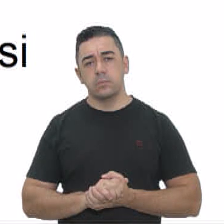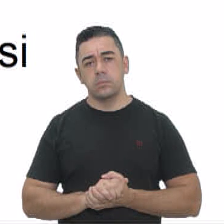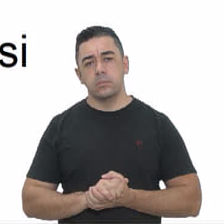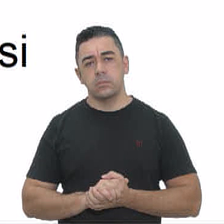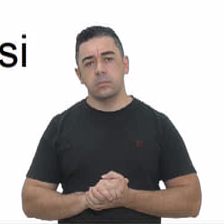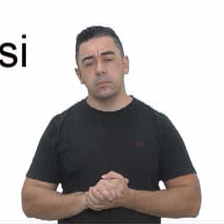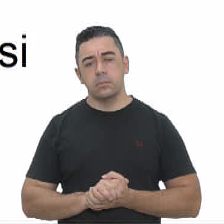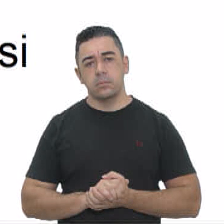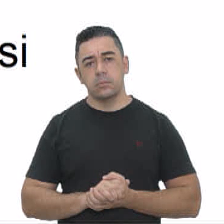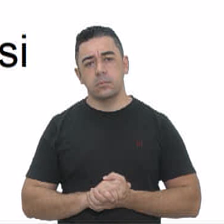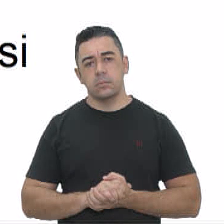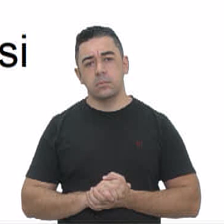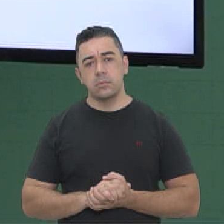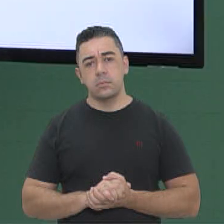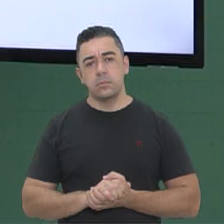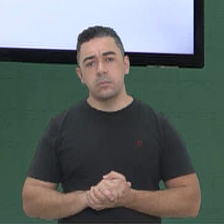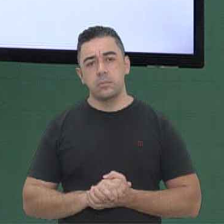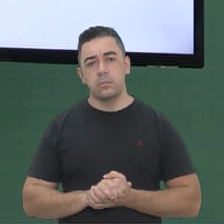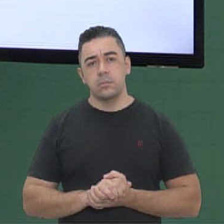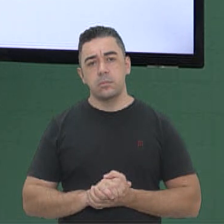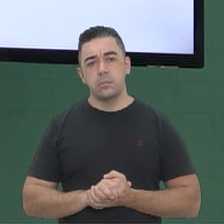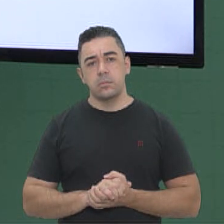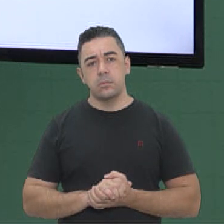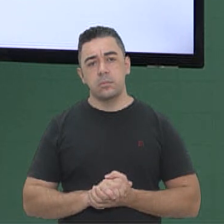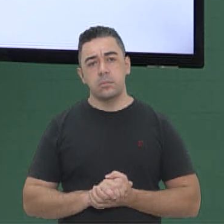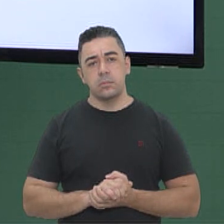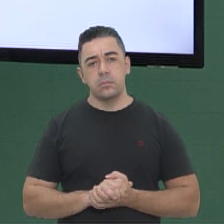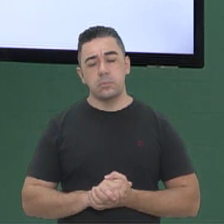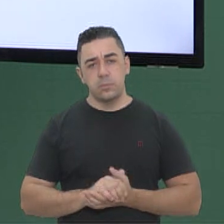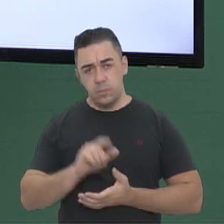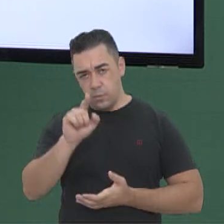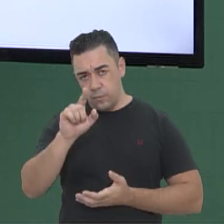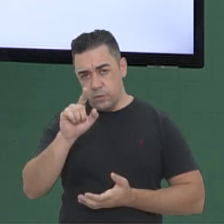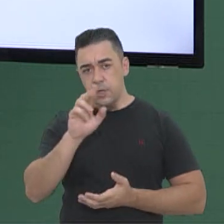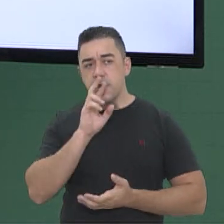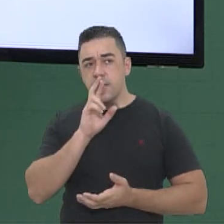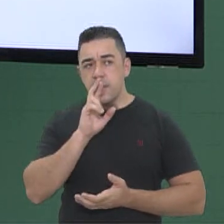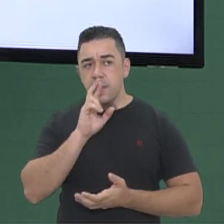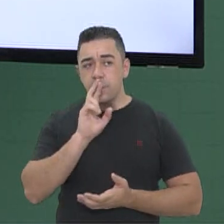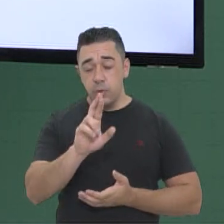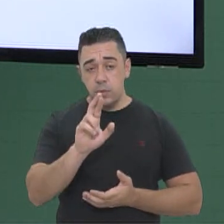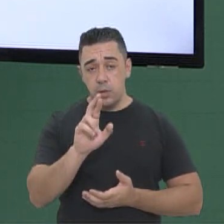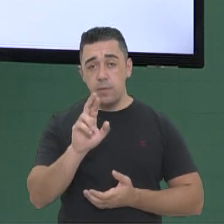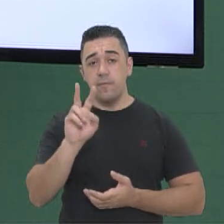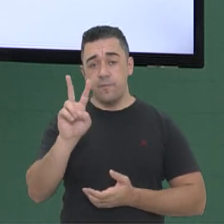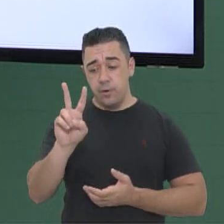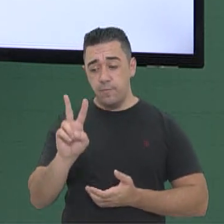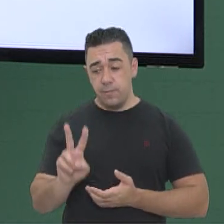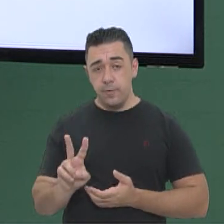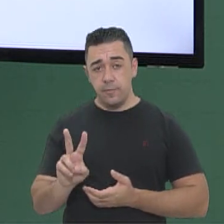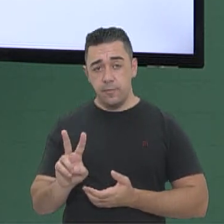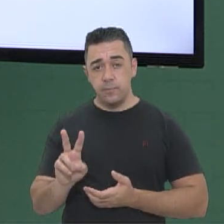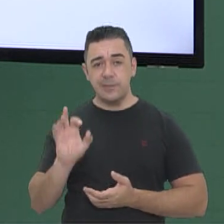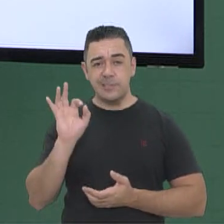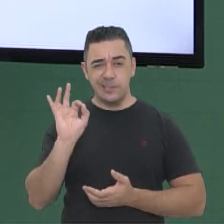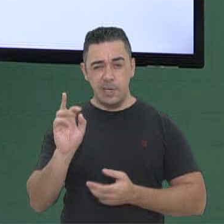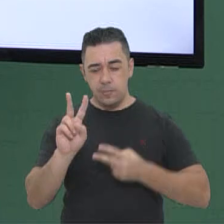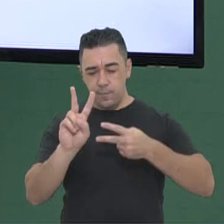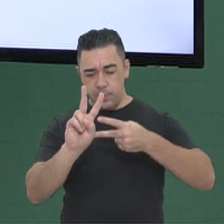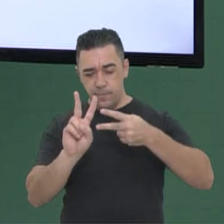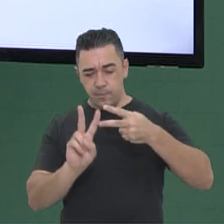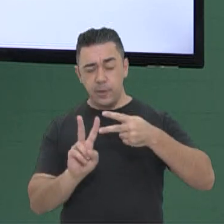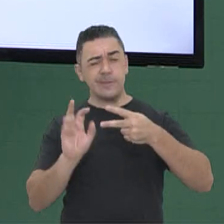E aí, o sítio eletrônico. Para vocês que responderam verdadeiro, responderam de